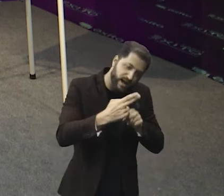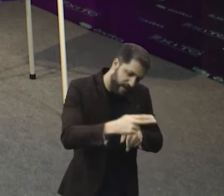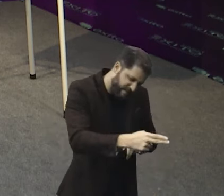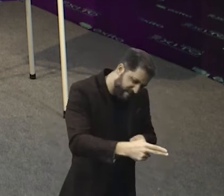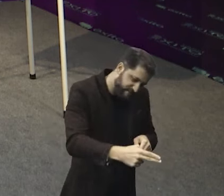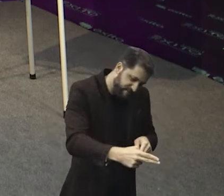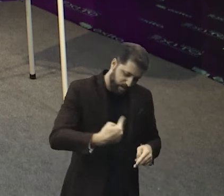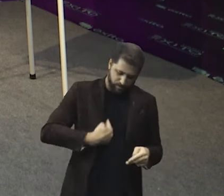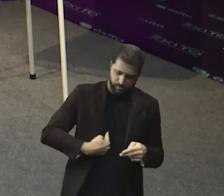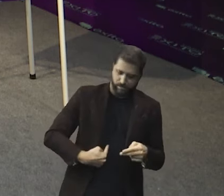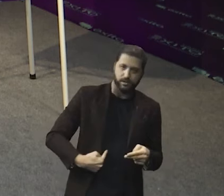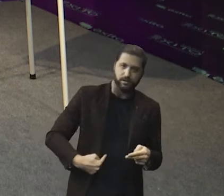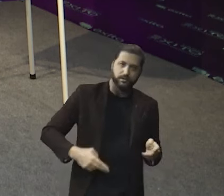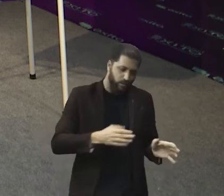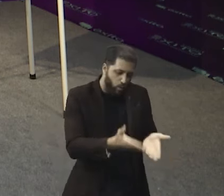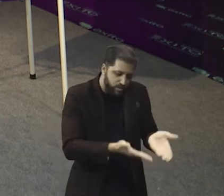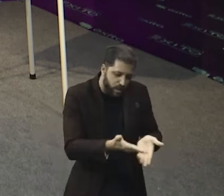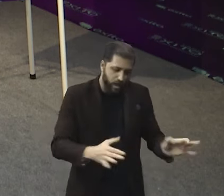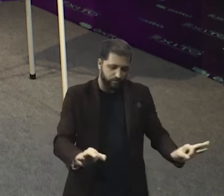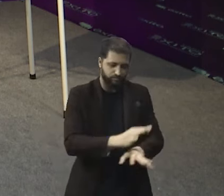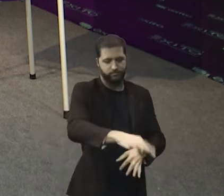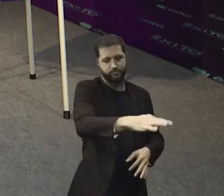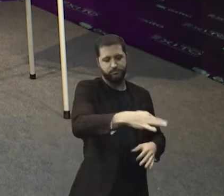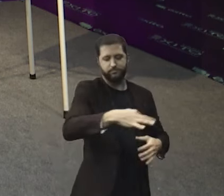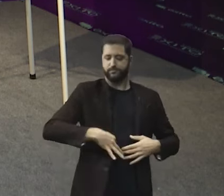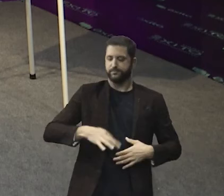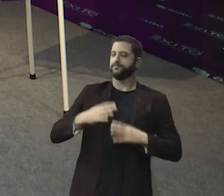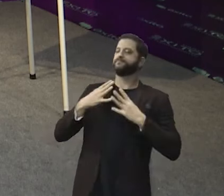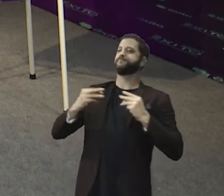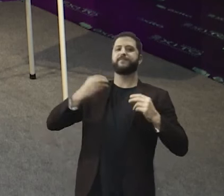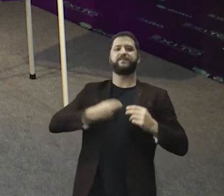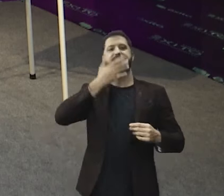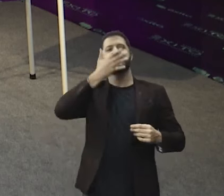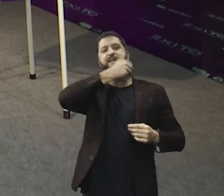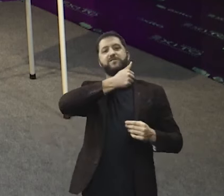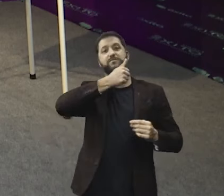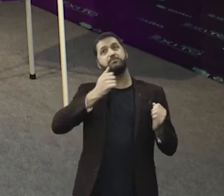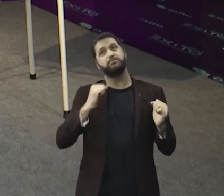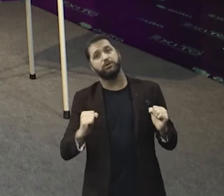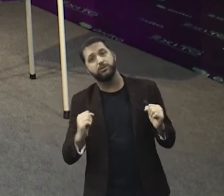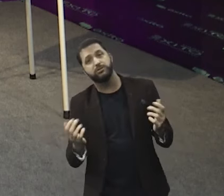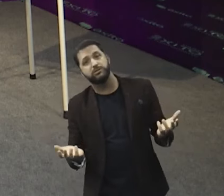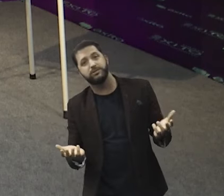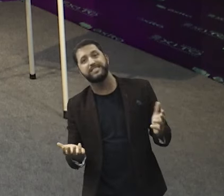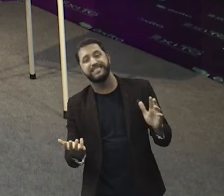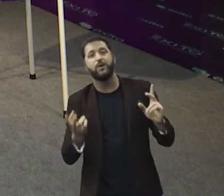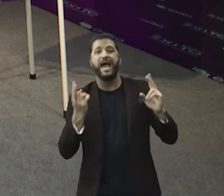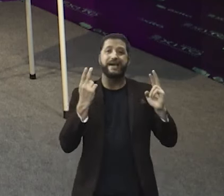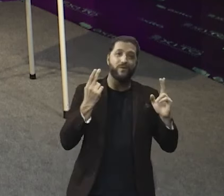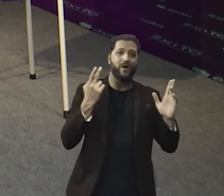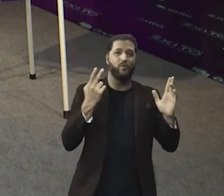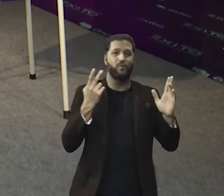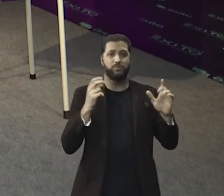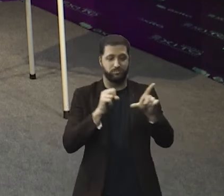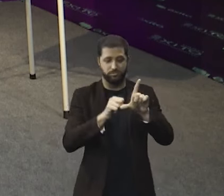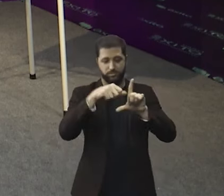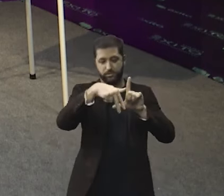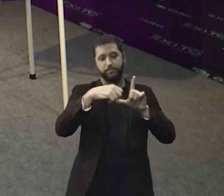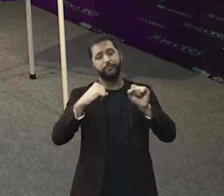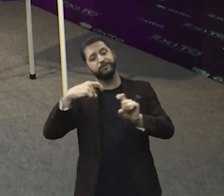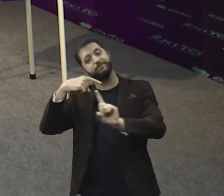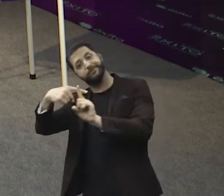o metaverso é a forma que vai ser o usado o metaverso a forma que vai